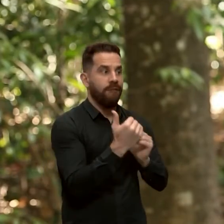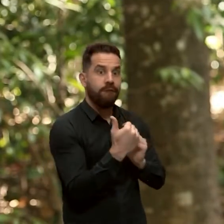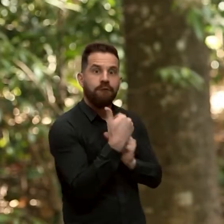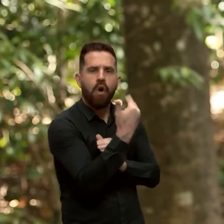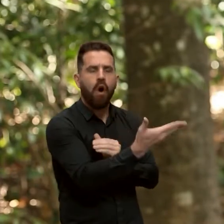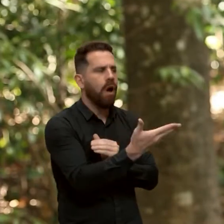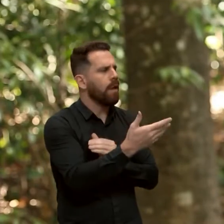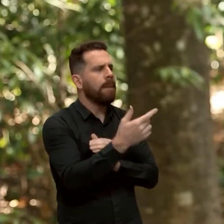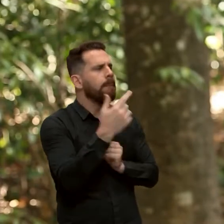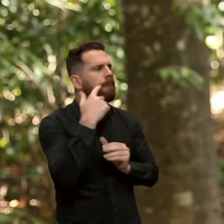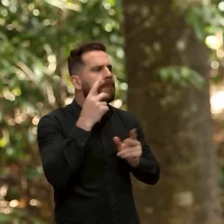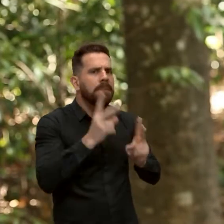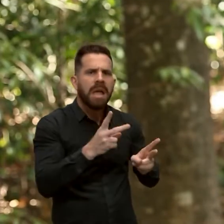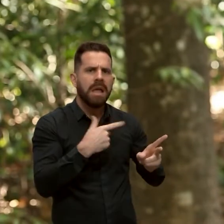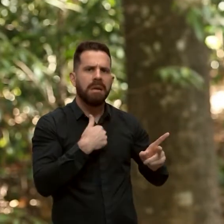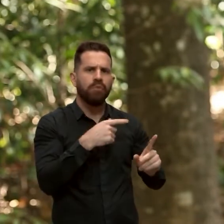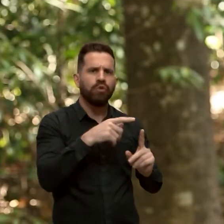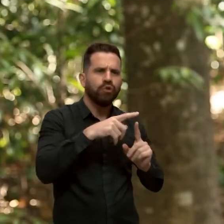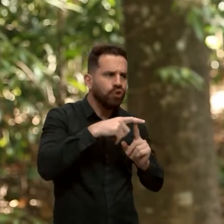da espécie,